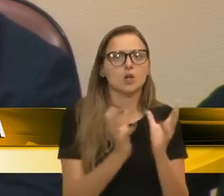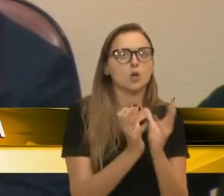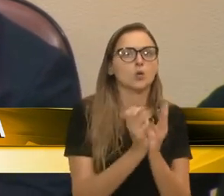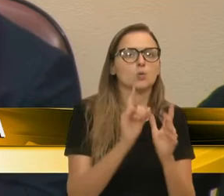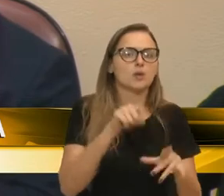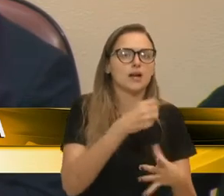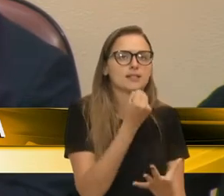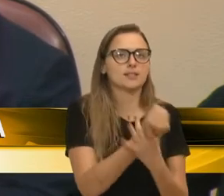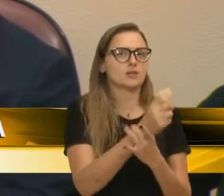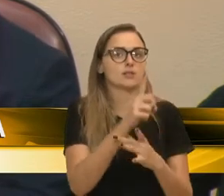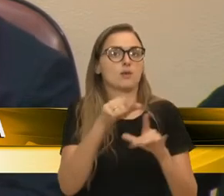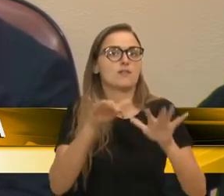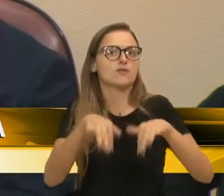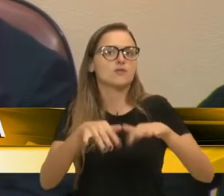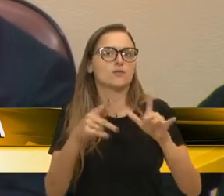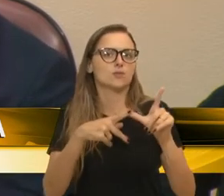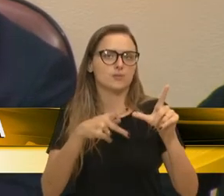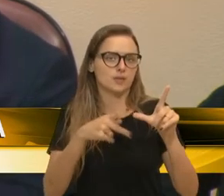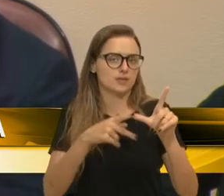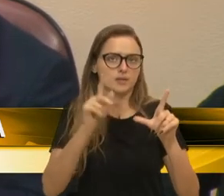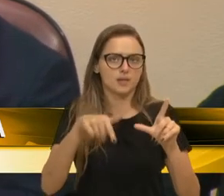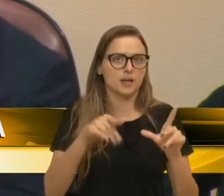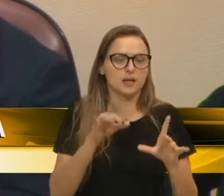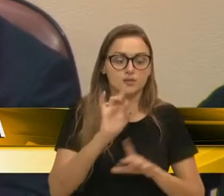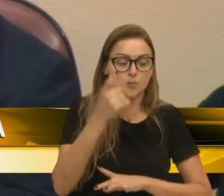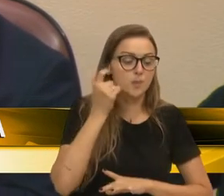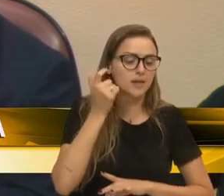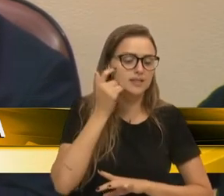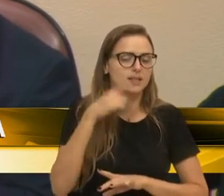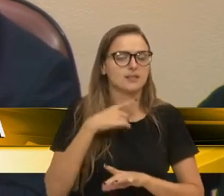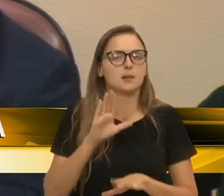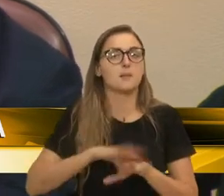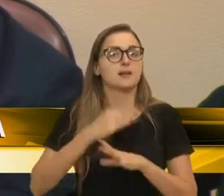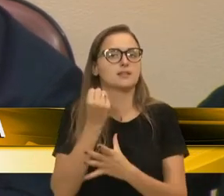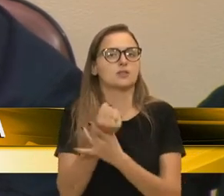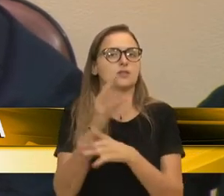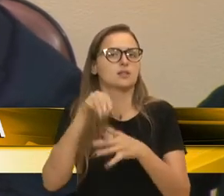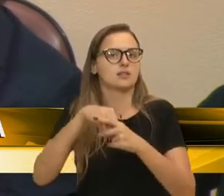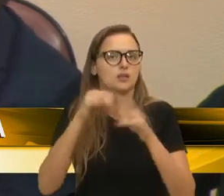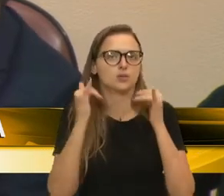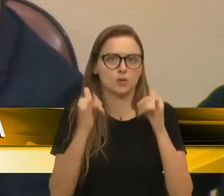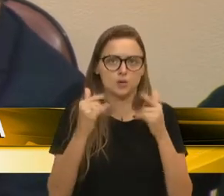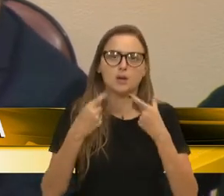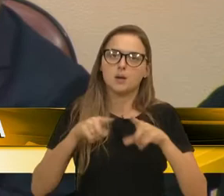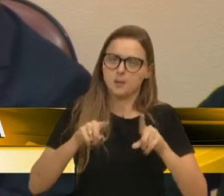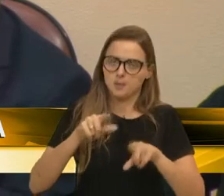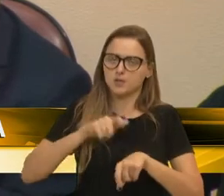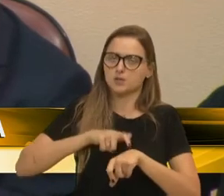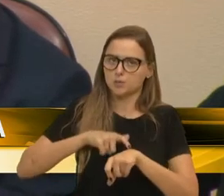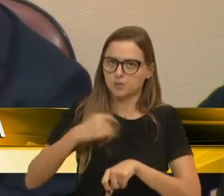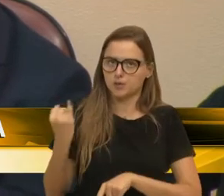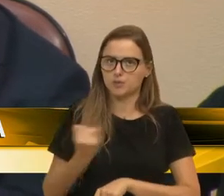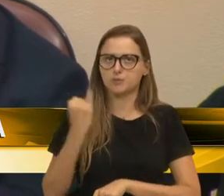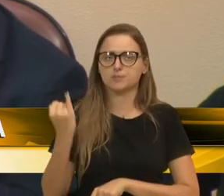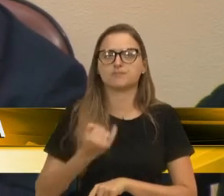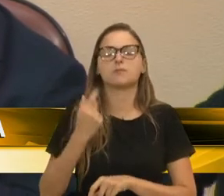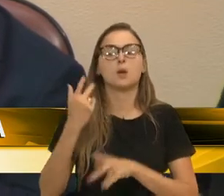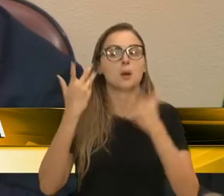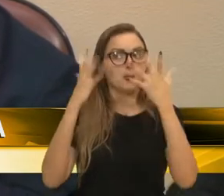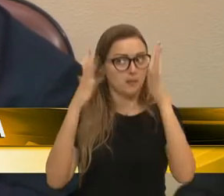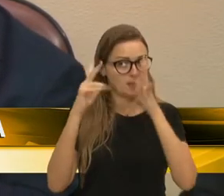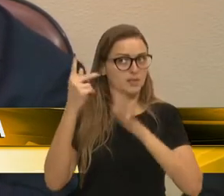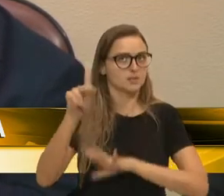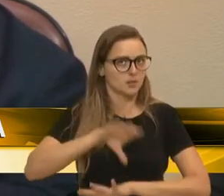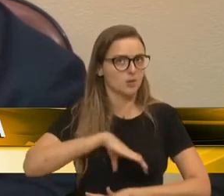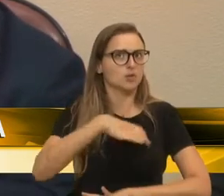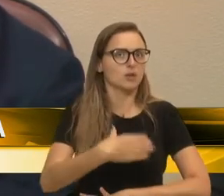segurança, não é tirar o passe livre, é uma questão de segurança. Nós temos que pensar a segurança como um todo. Mas, no momento oportuno, eu lhe parabenizo pela coragem de a gente